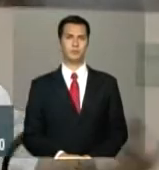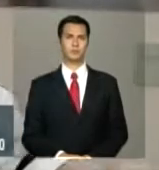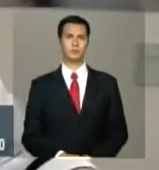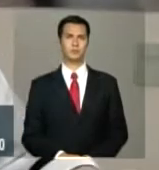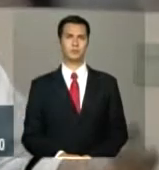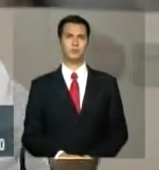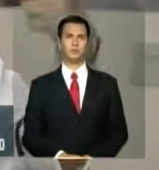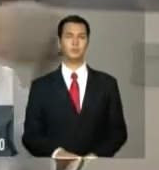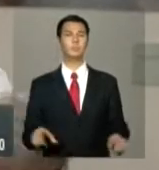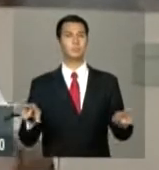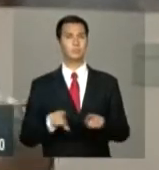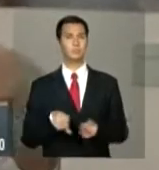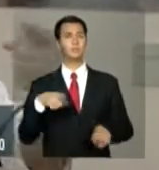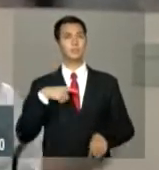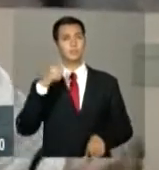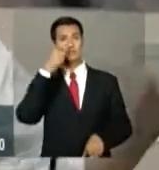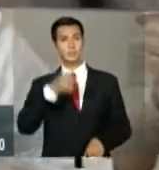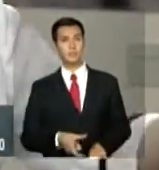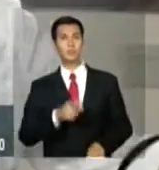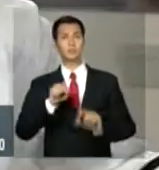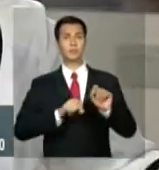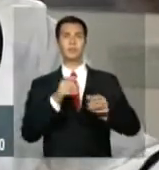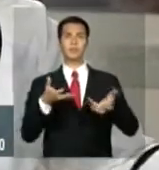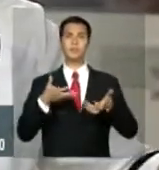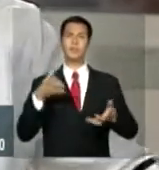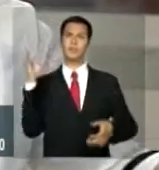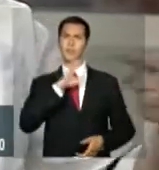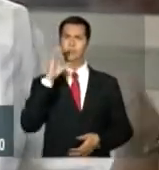um grande interesse em acelerar o cumprimento de